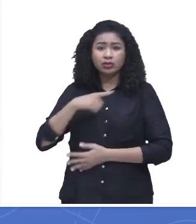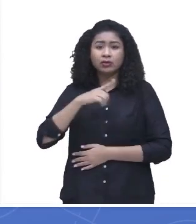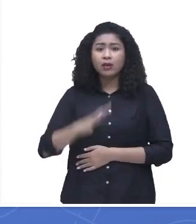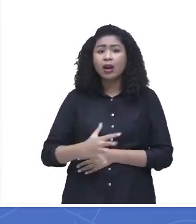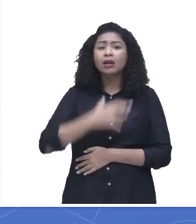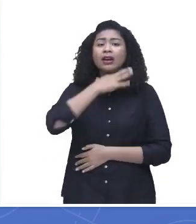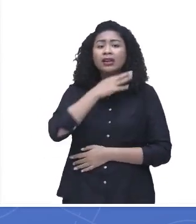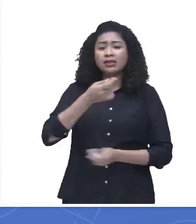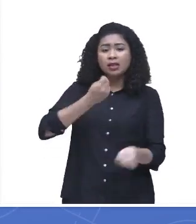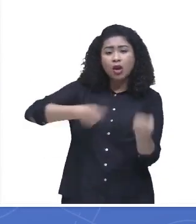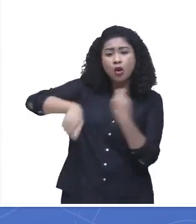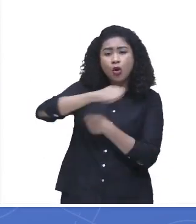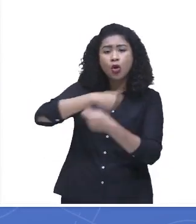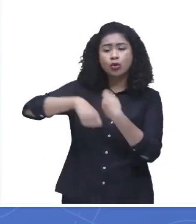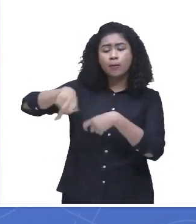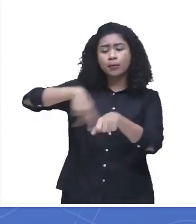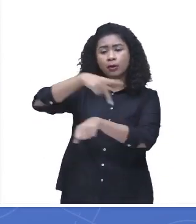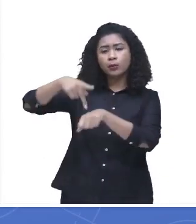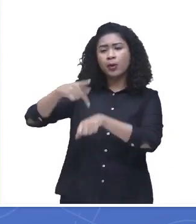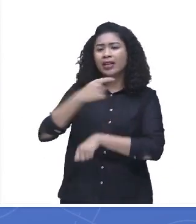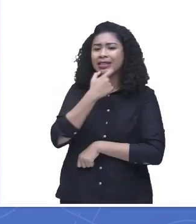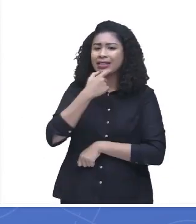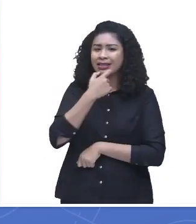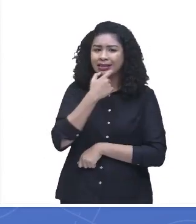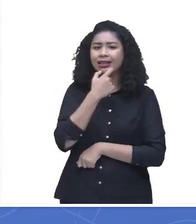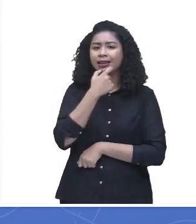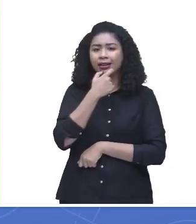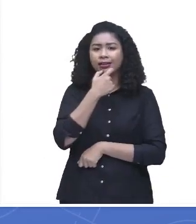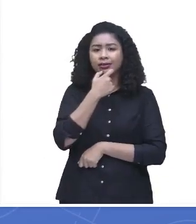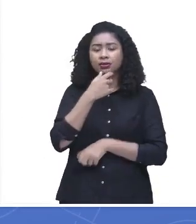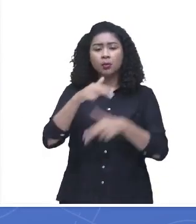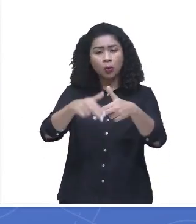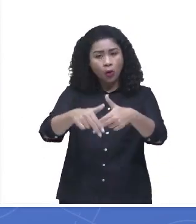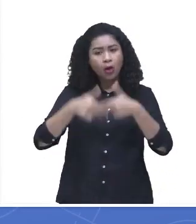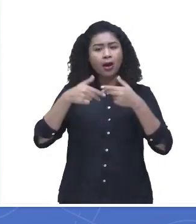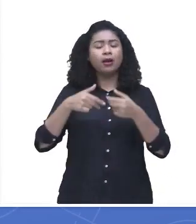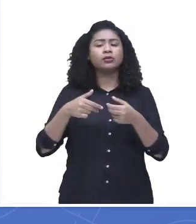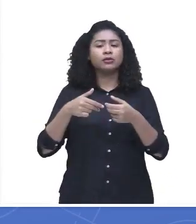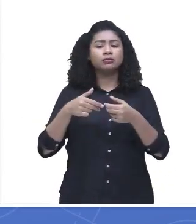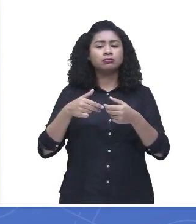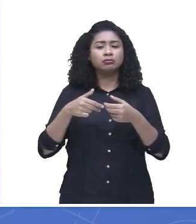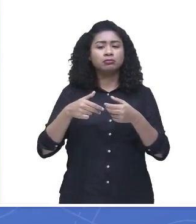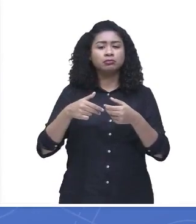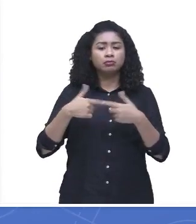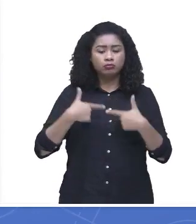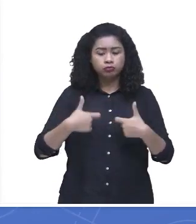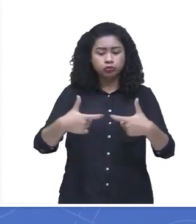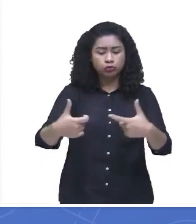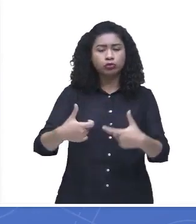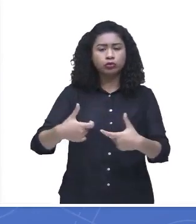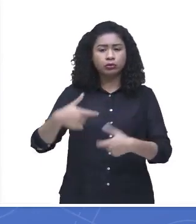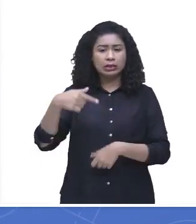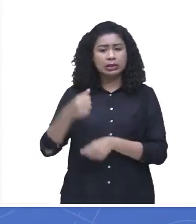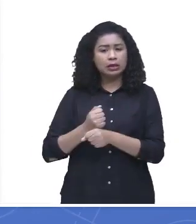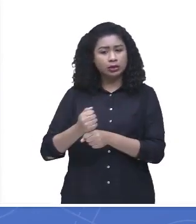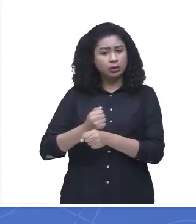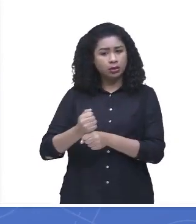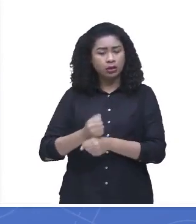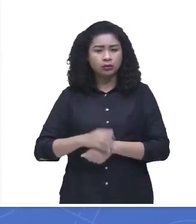econômica inglesa ao final da Guerra dos 7 Anos. A professora falou para vocês lá na primeira questão que